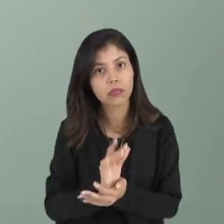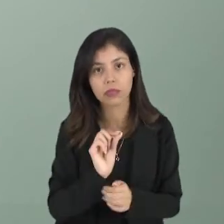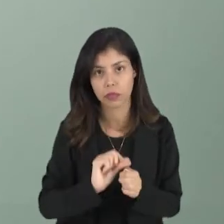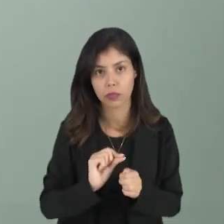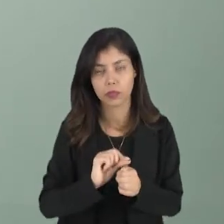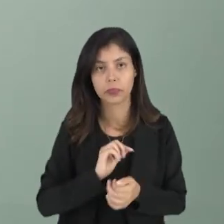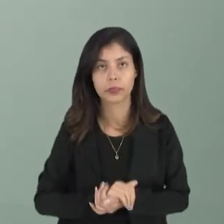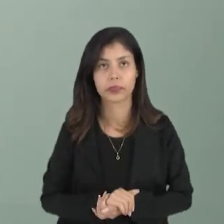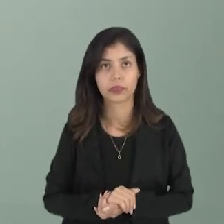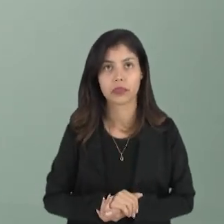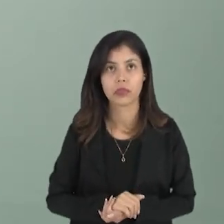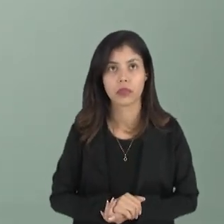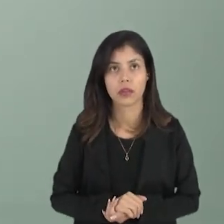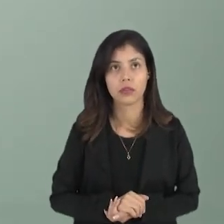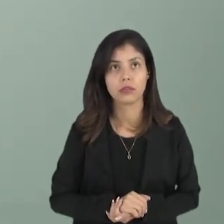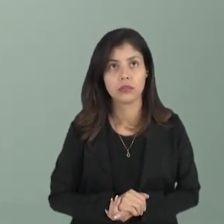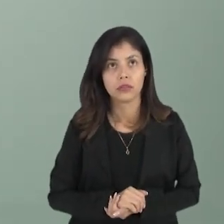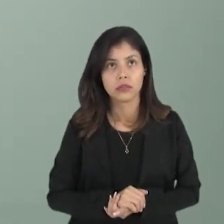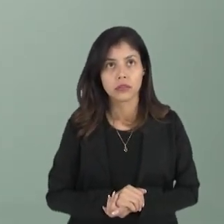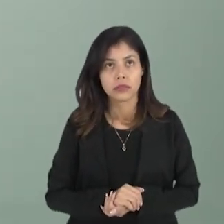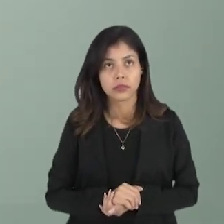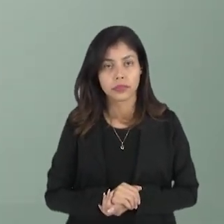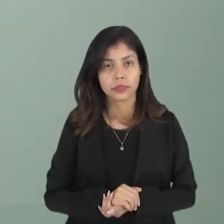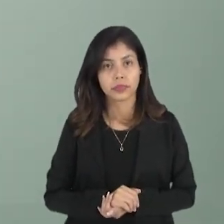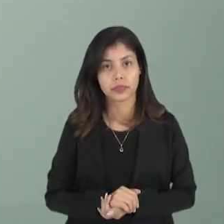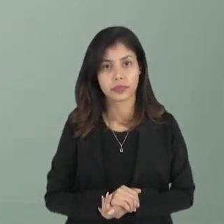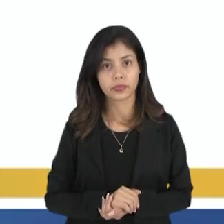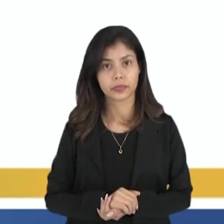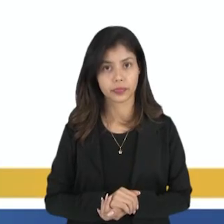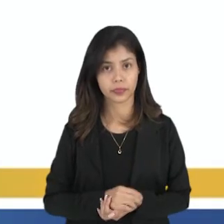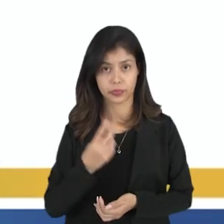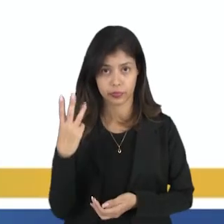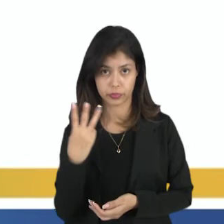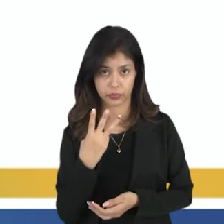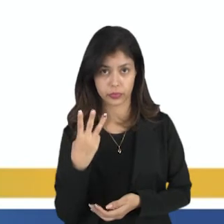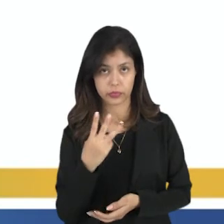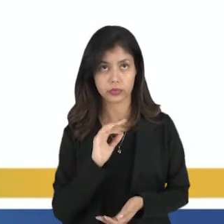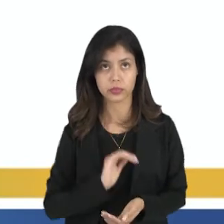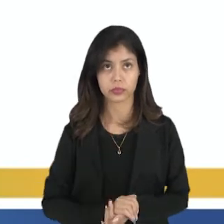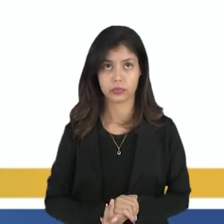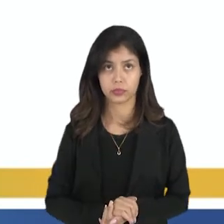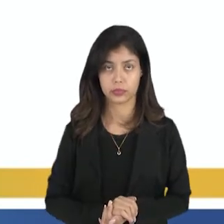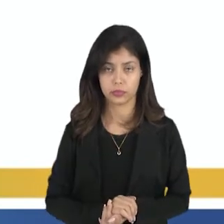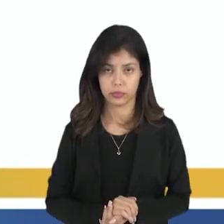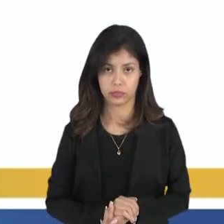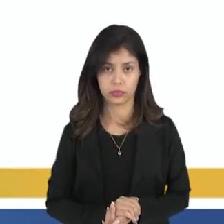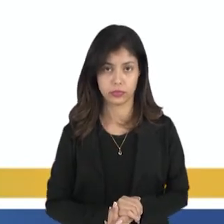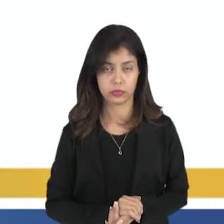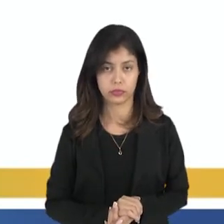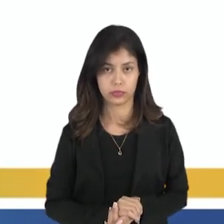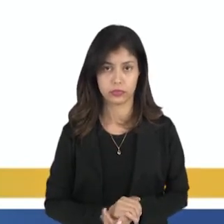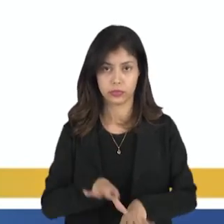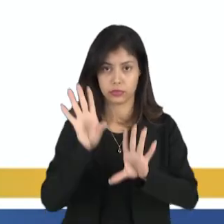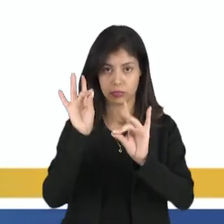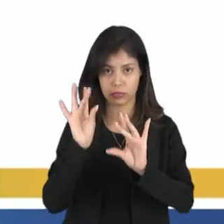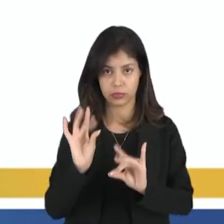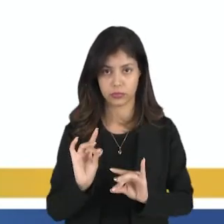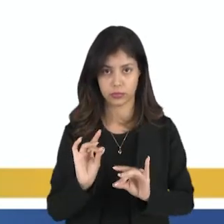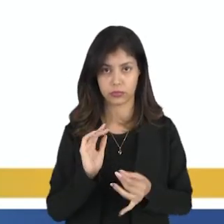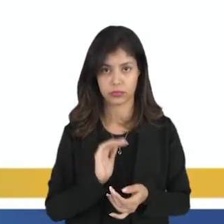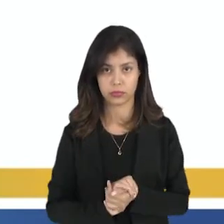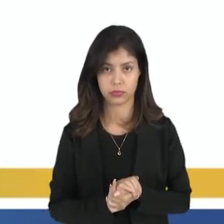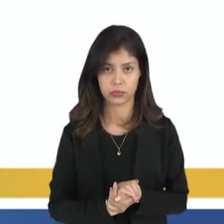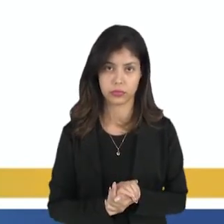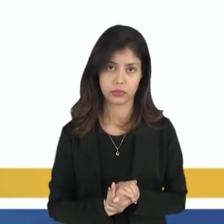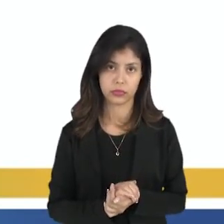faça. Tudo bem? Mais uma questão, e aí nós vamos considerar cada